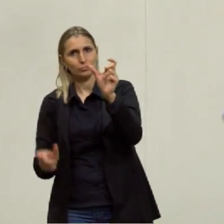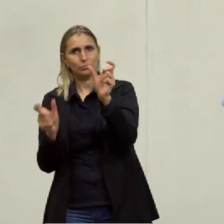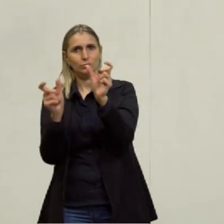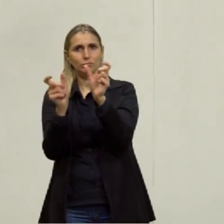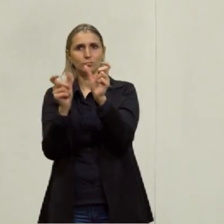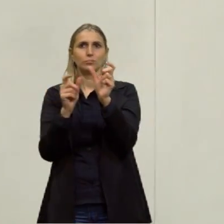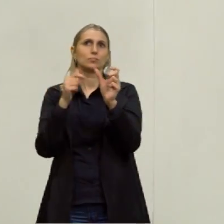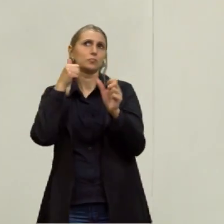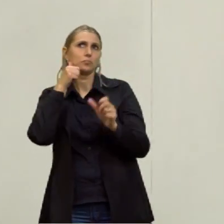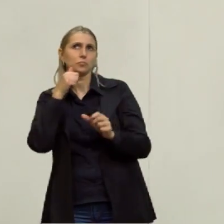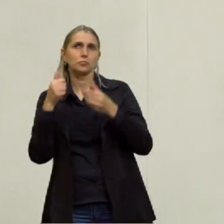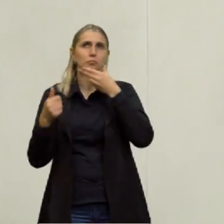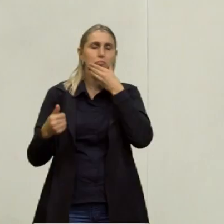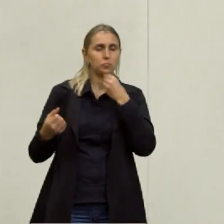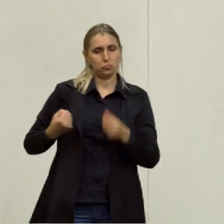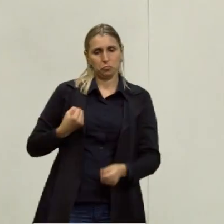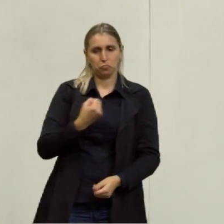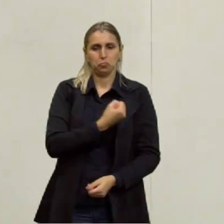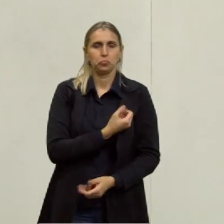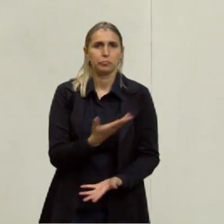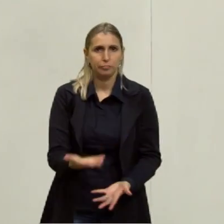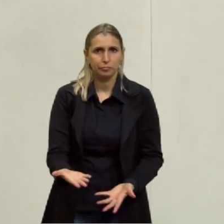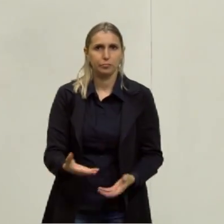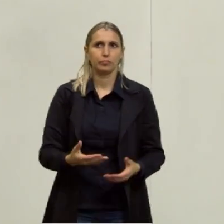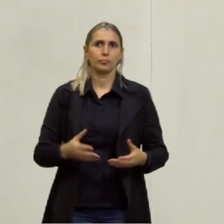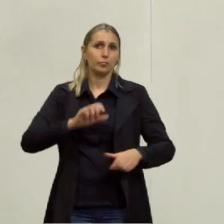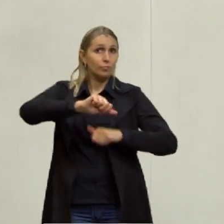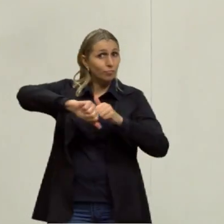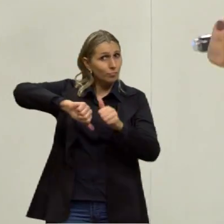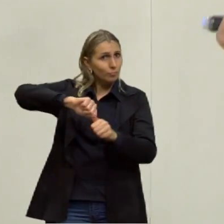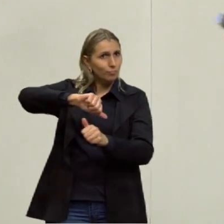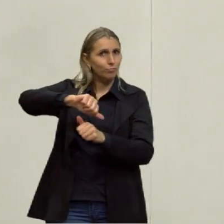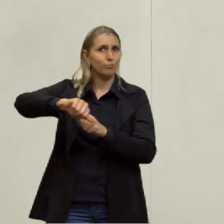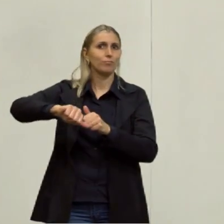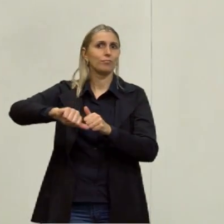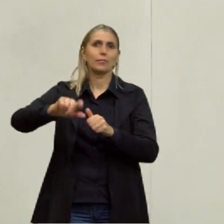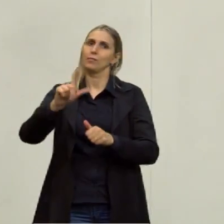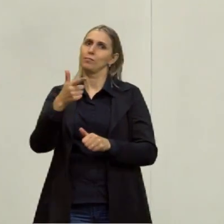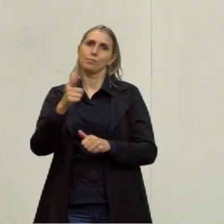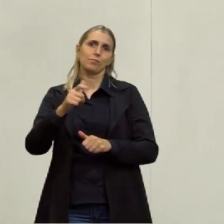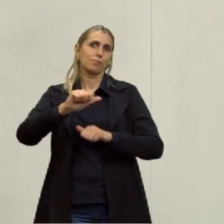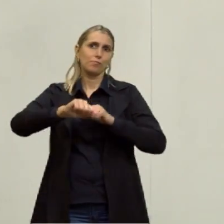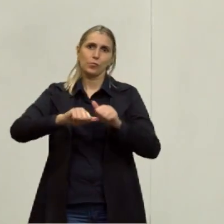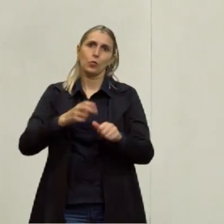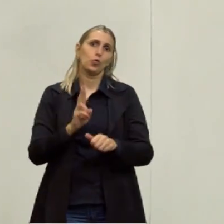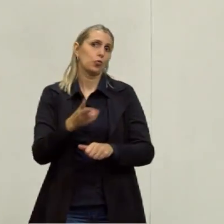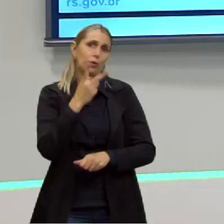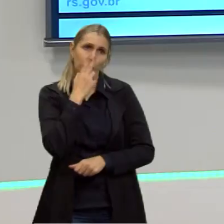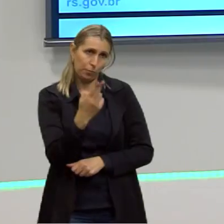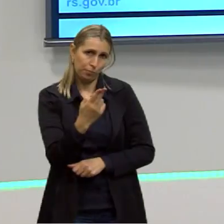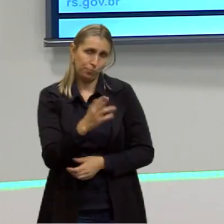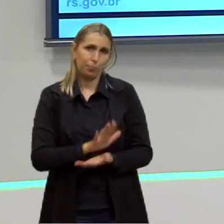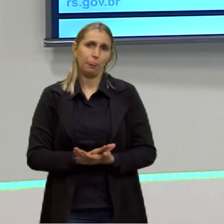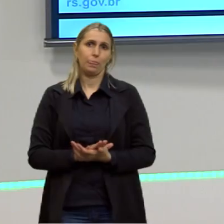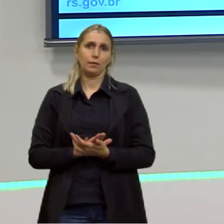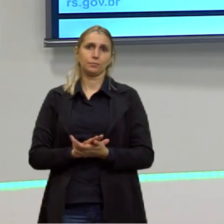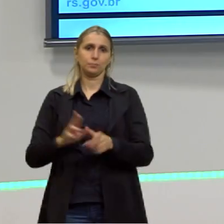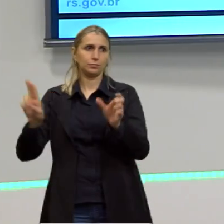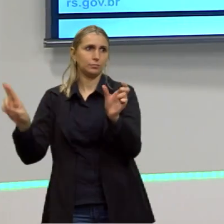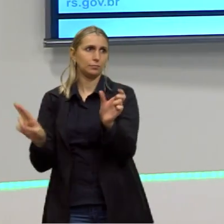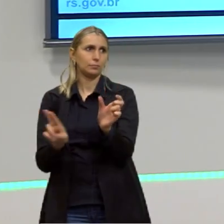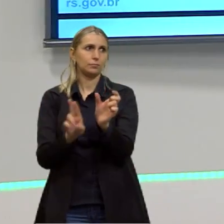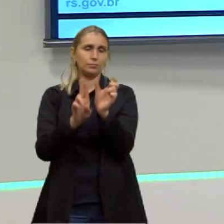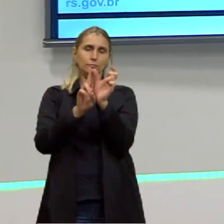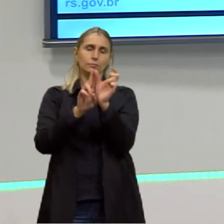de gênero o número né que a gente vai modificar e as variáveis permaneceram iguais ou